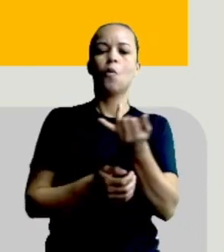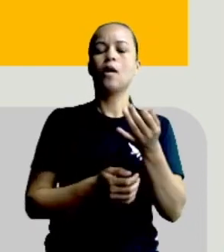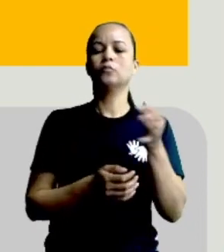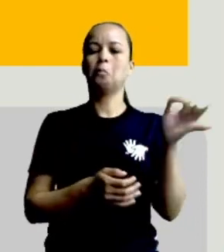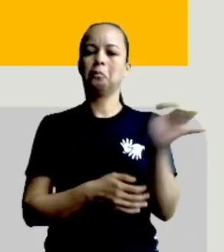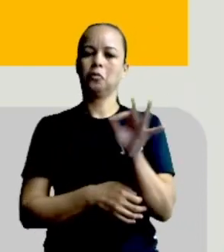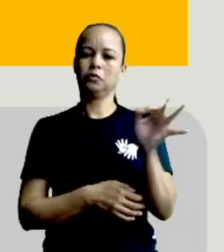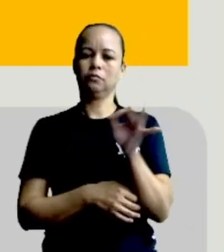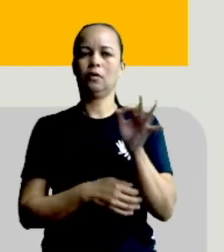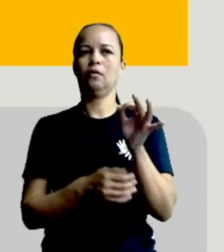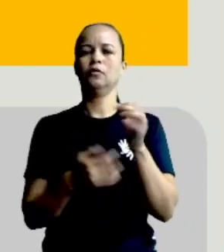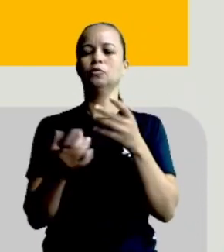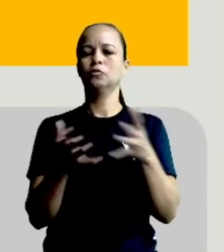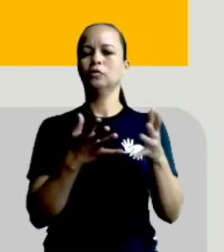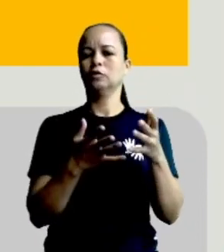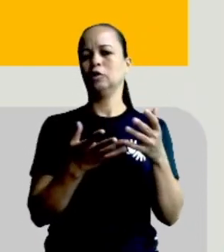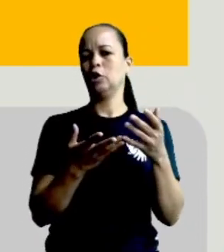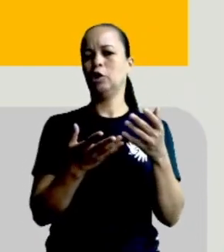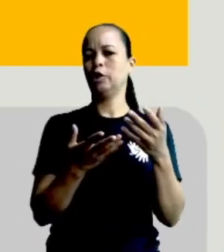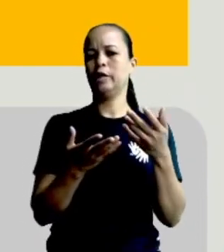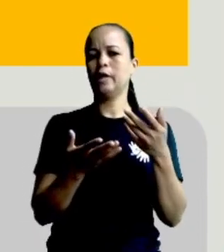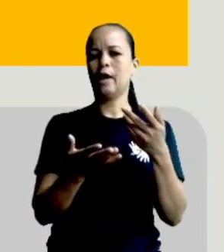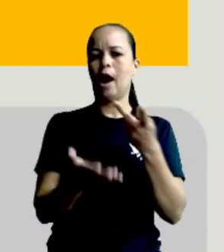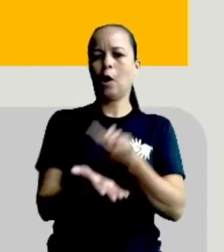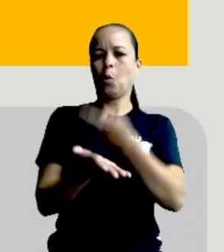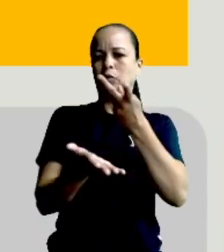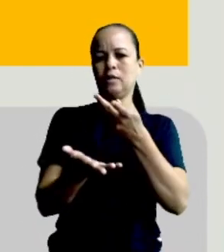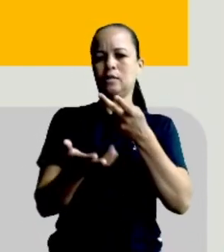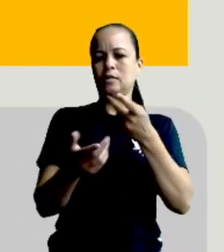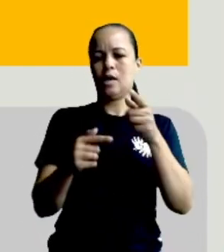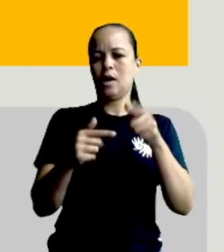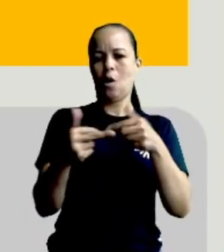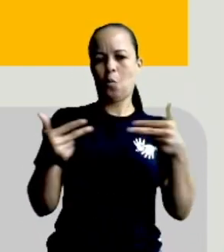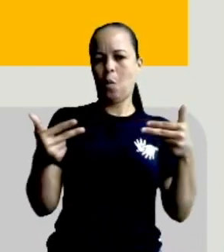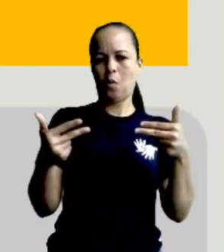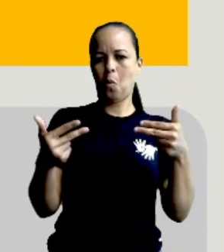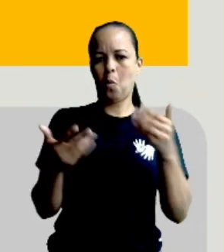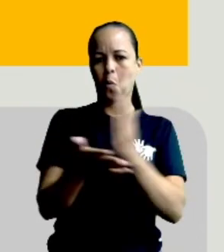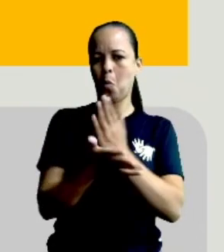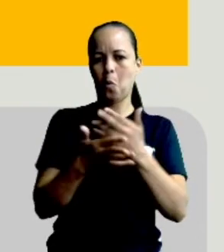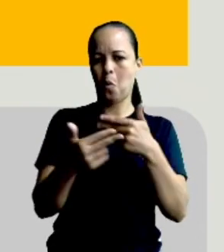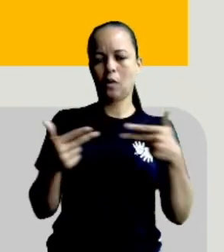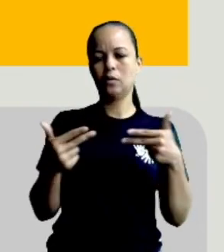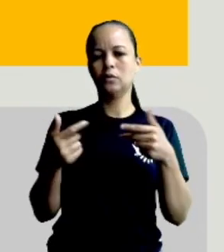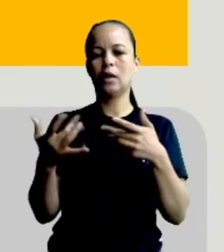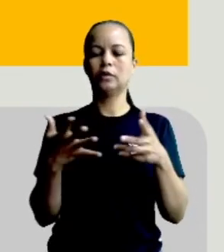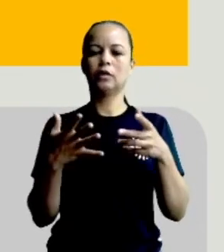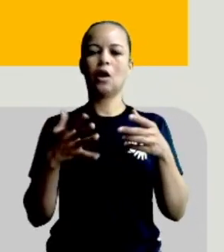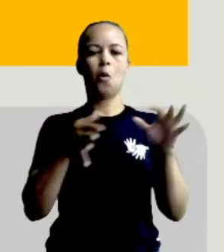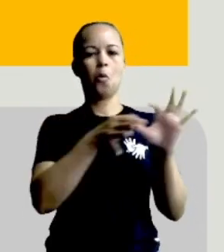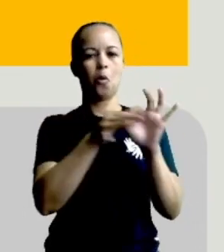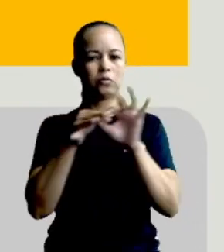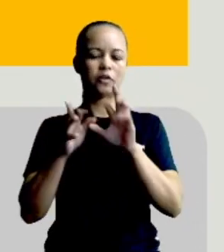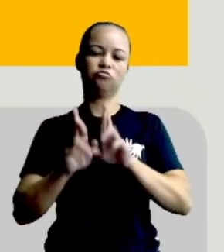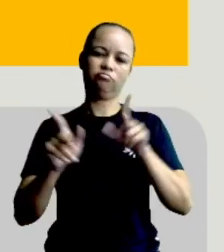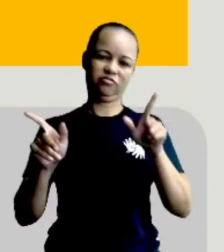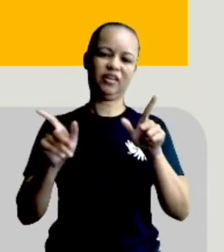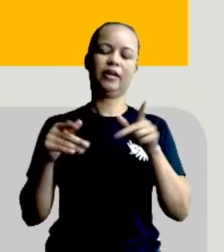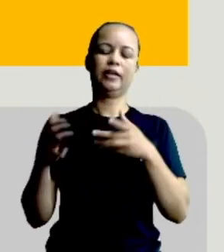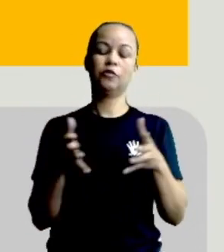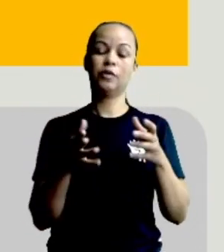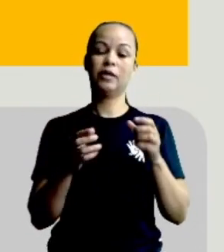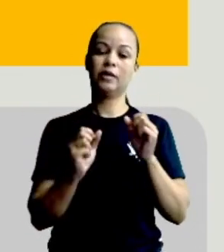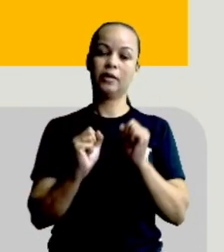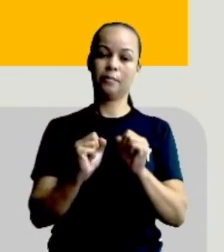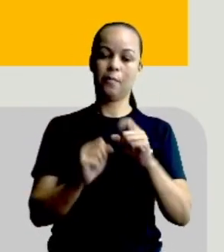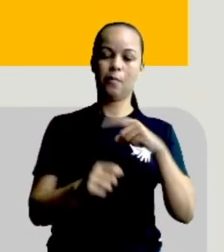cento de chance de um fato ocorrer, tá? Então eu já vou para outro contexto. E aí que a gente pode calcular o